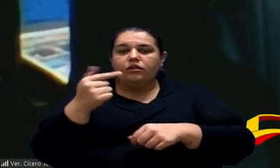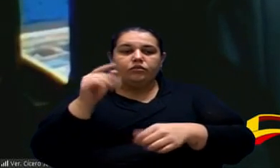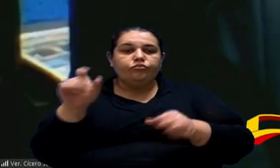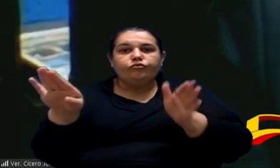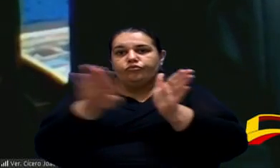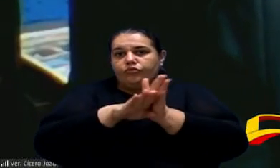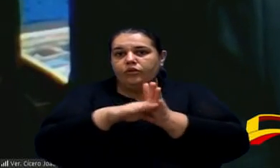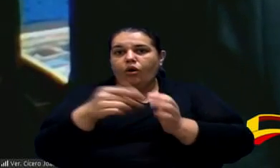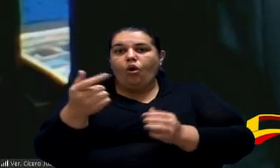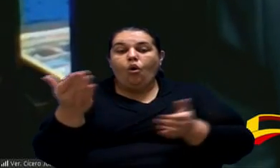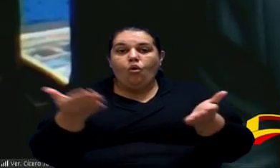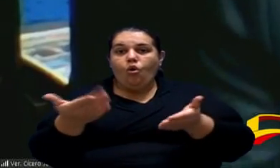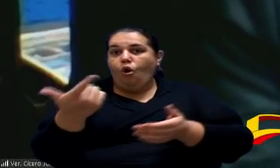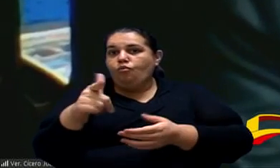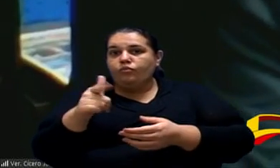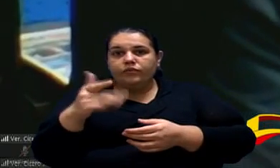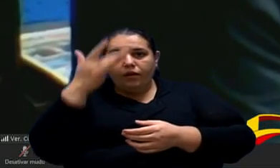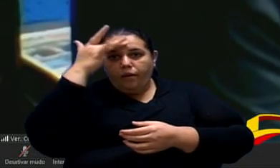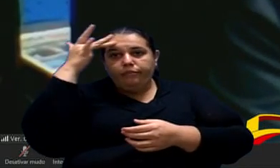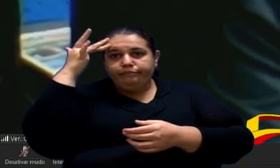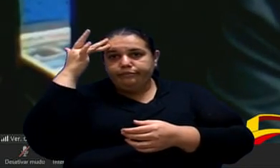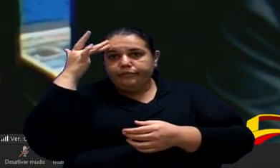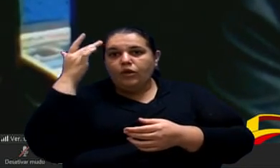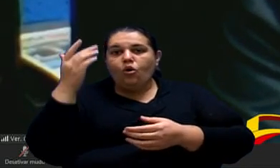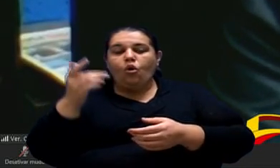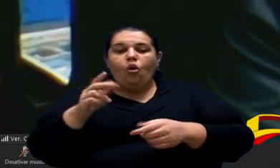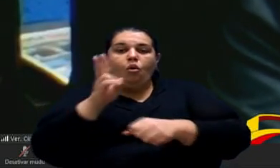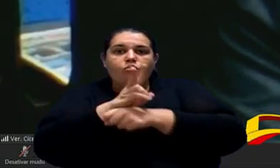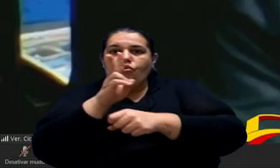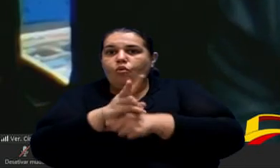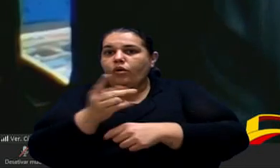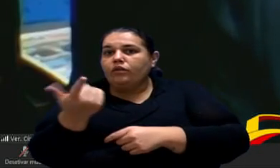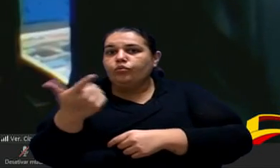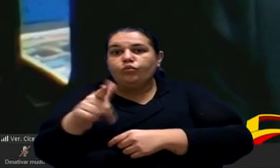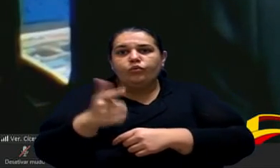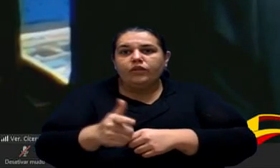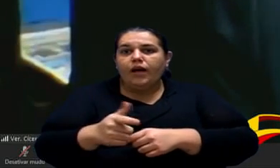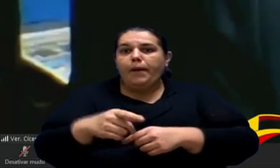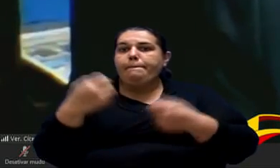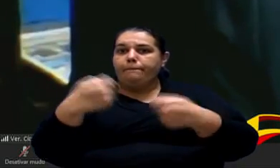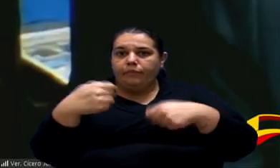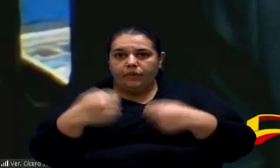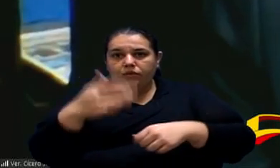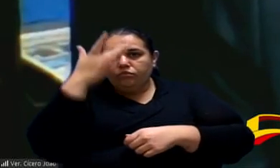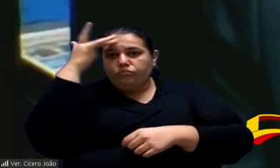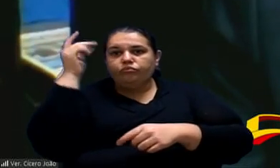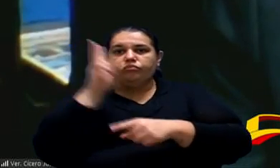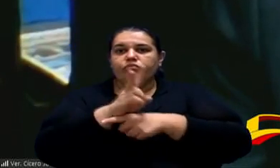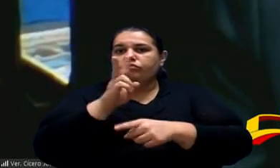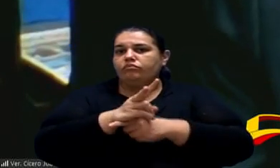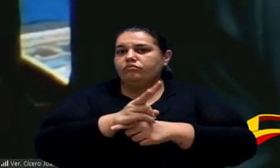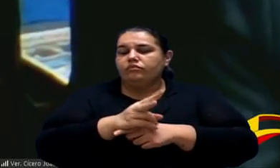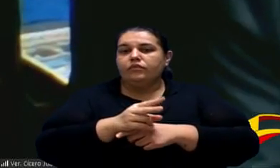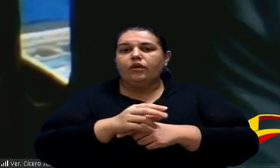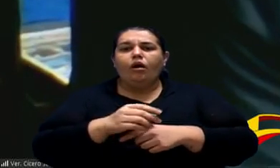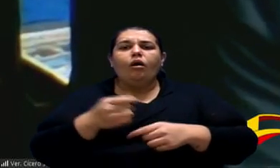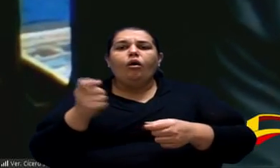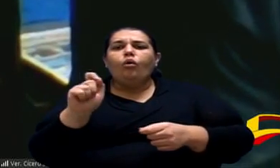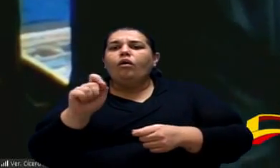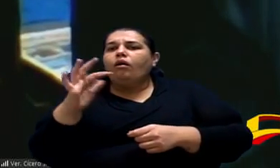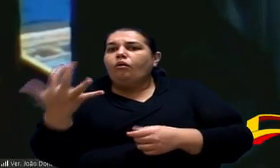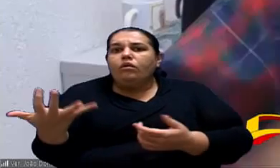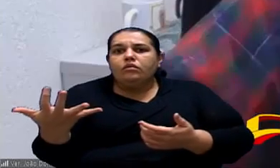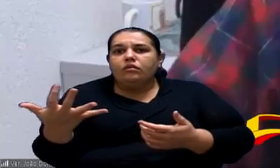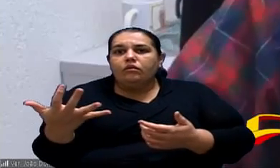não tem fiscalização. Então, se nós criarmos uma lei aqui e não tivermos fiscalização, não resolve nada. Porque existe a lei,